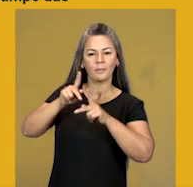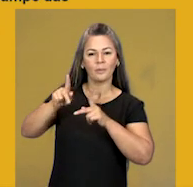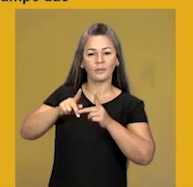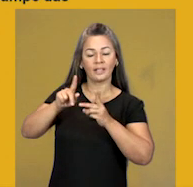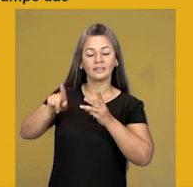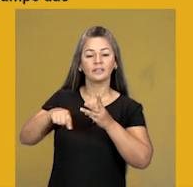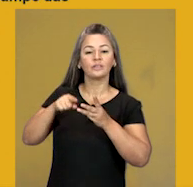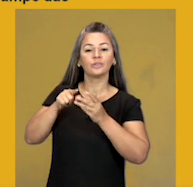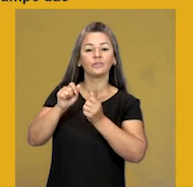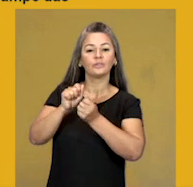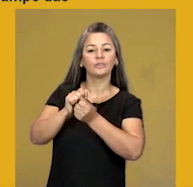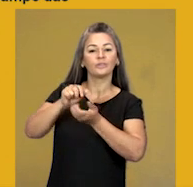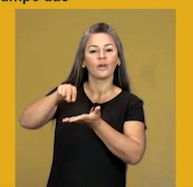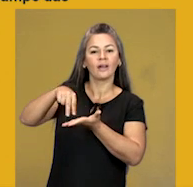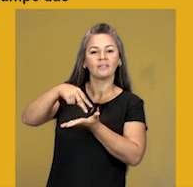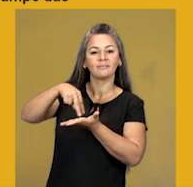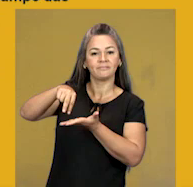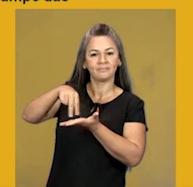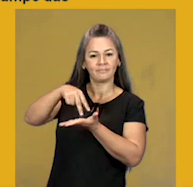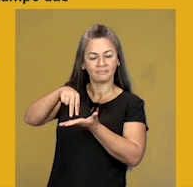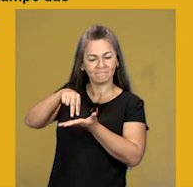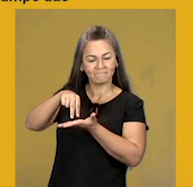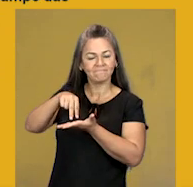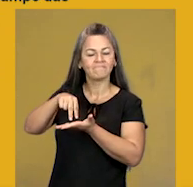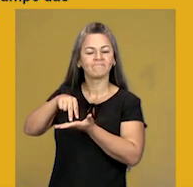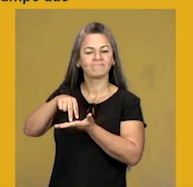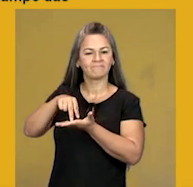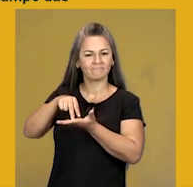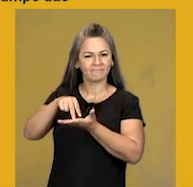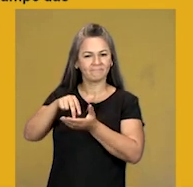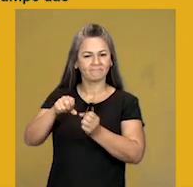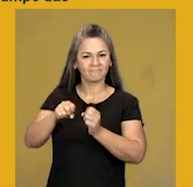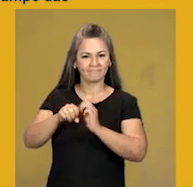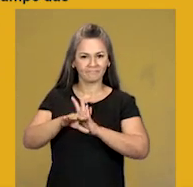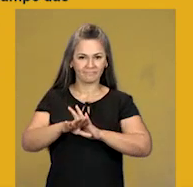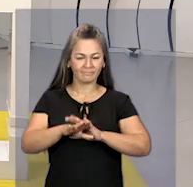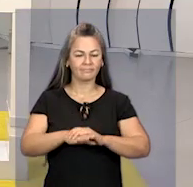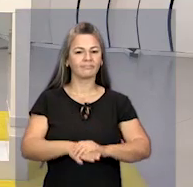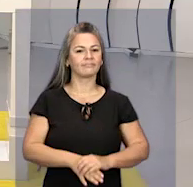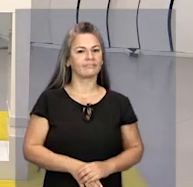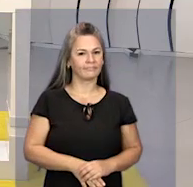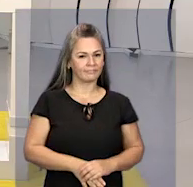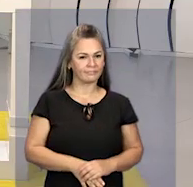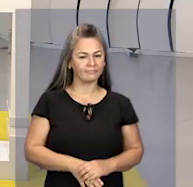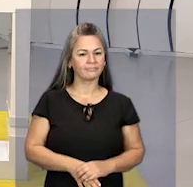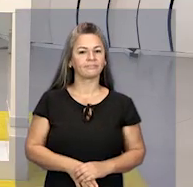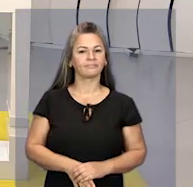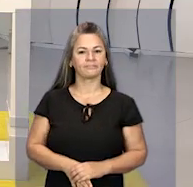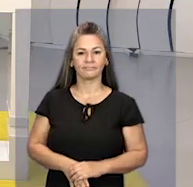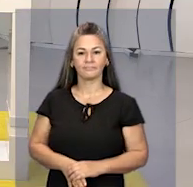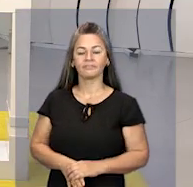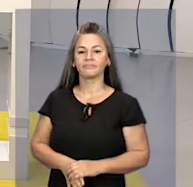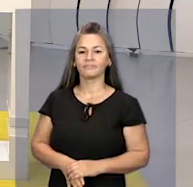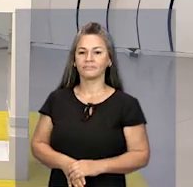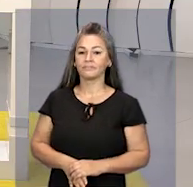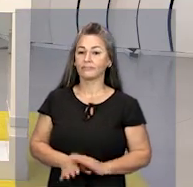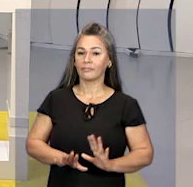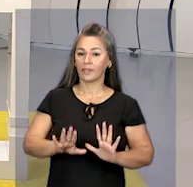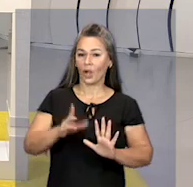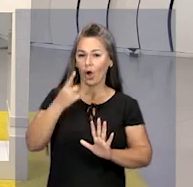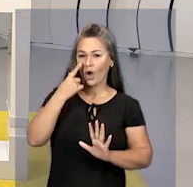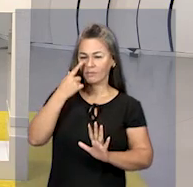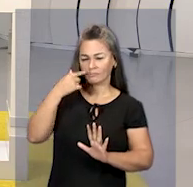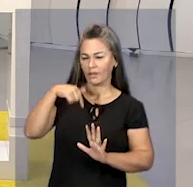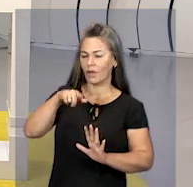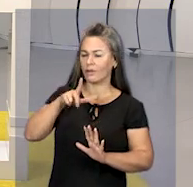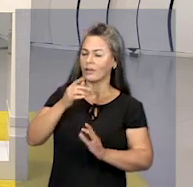dança. Vamos lembrar então, eu quero iniciar também começando aqui um pouco a falar